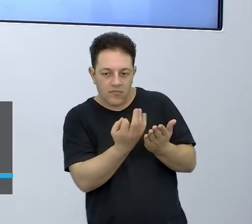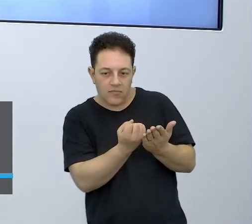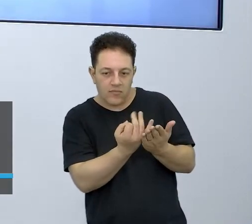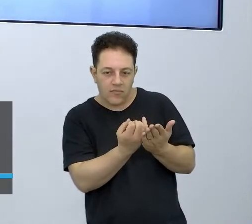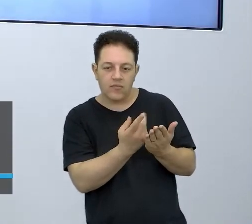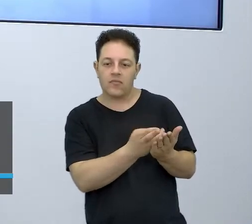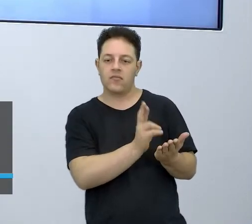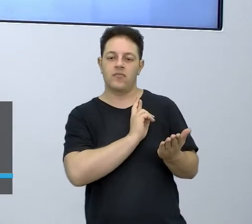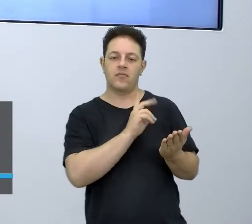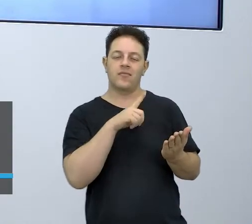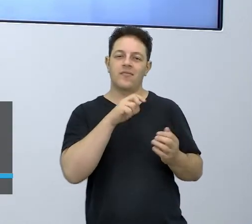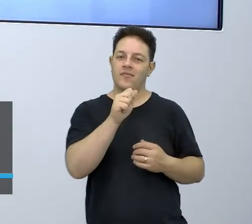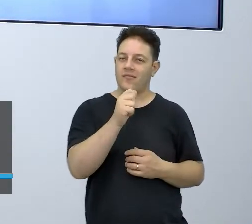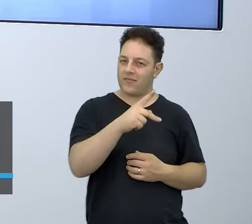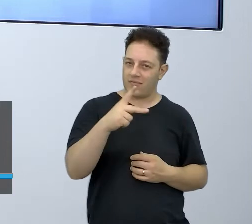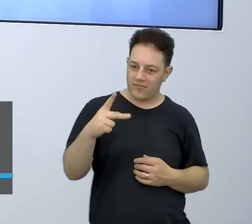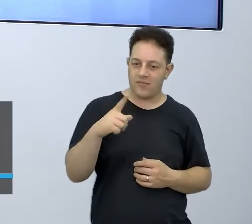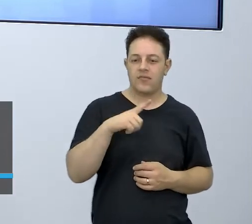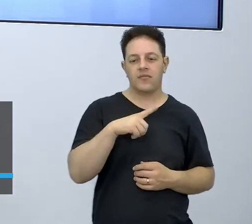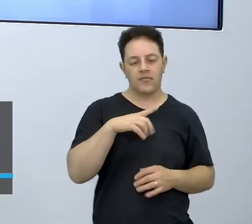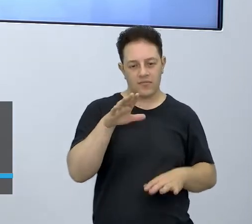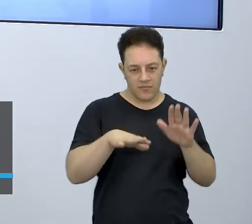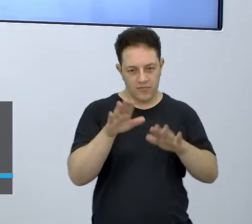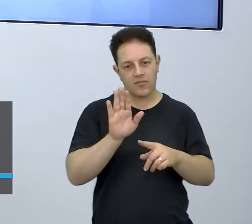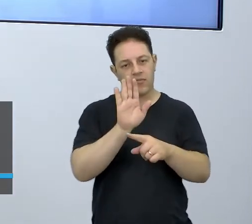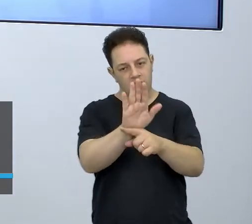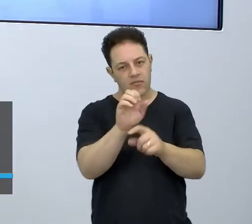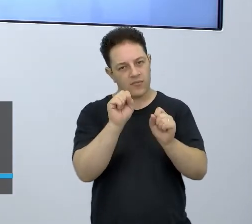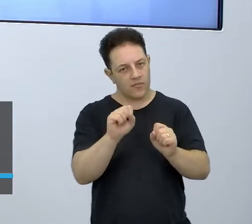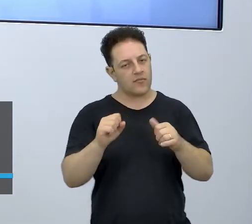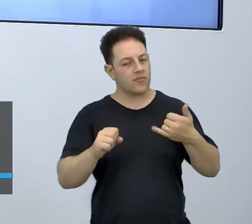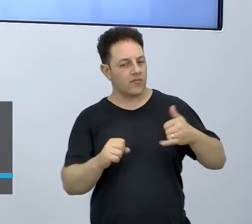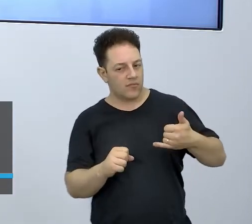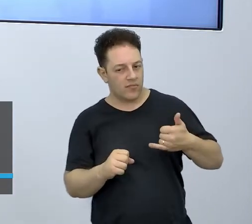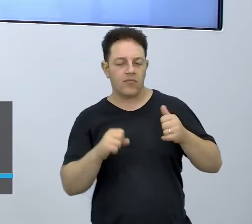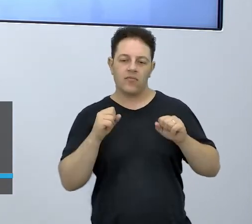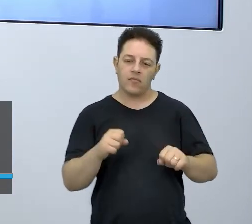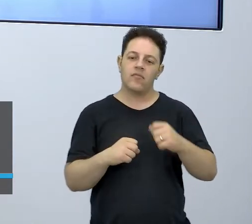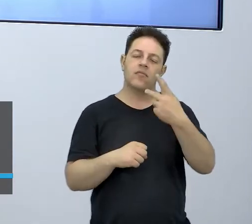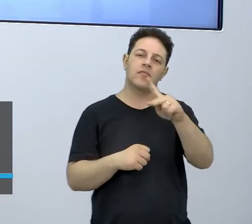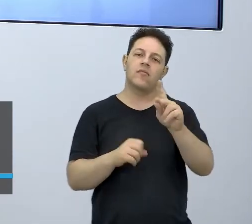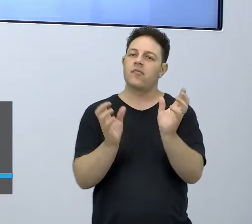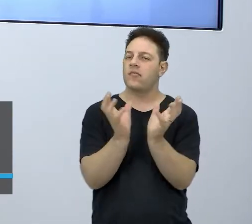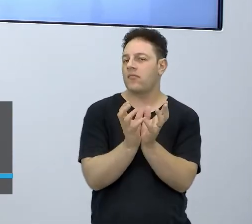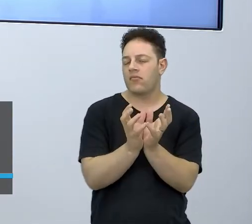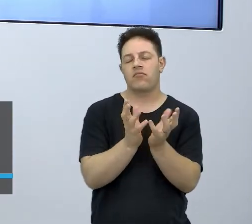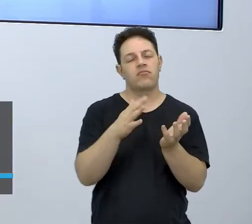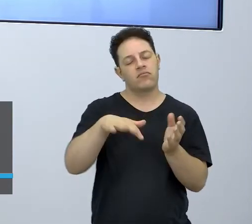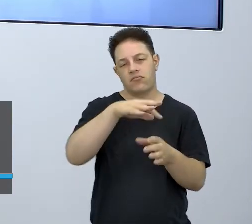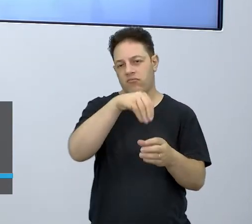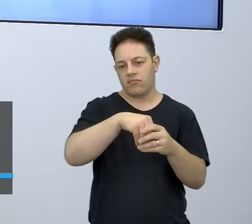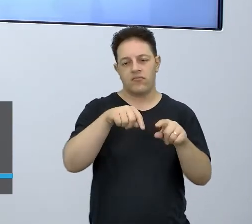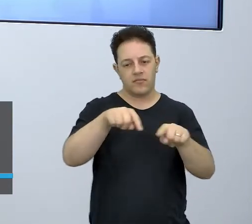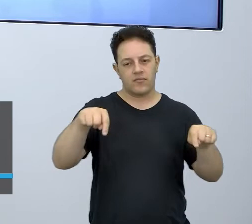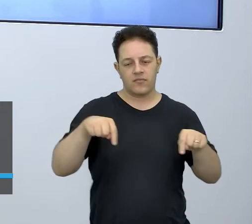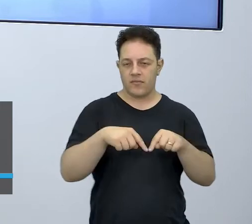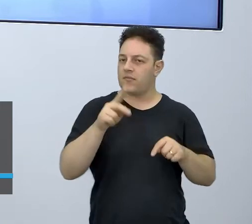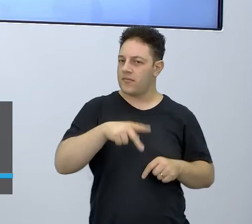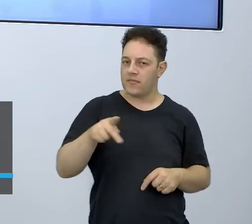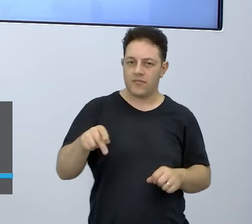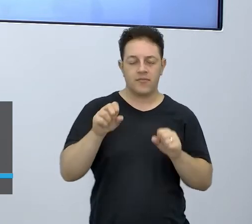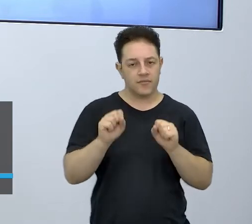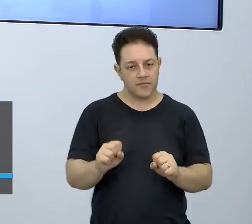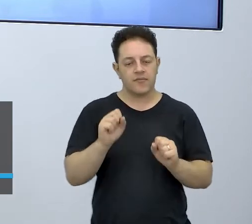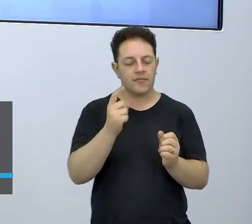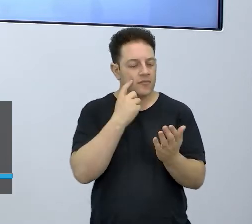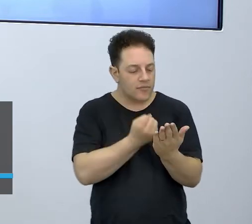aí aplicativos que você pode usar aí no seu celular, no celular da sua turma, do seu grupo ou do professor e tal, para